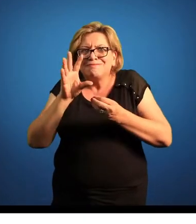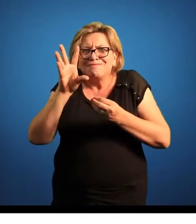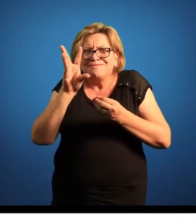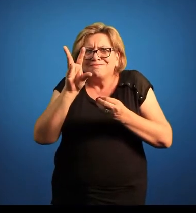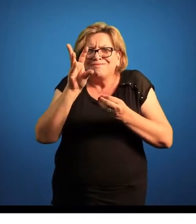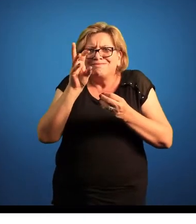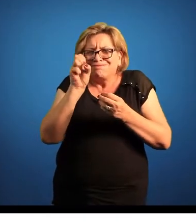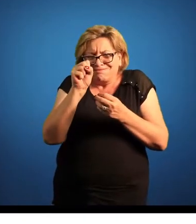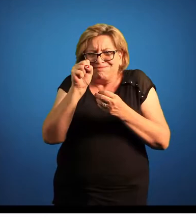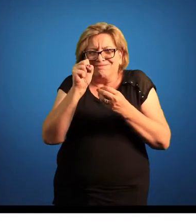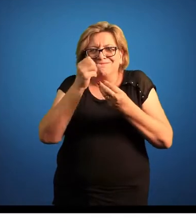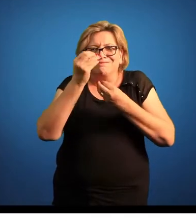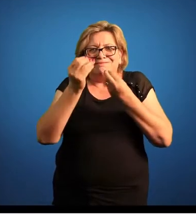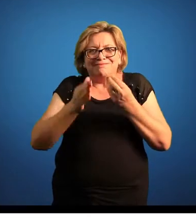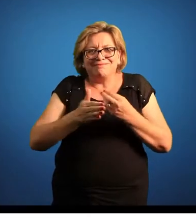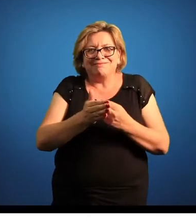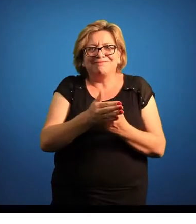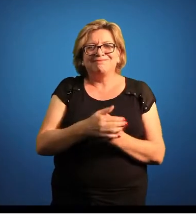esse peixe,